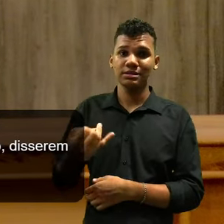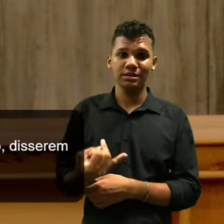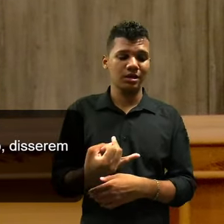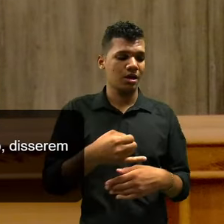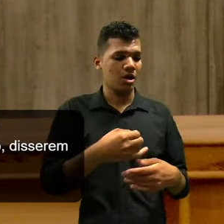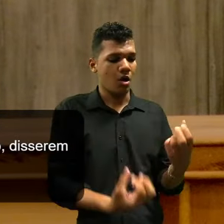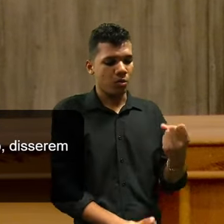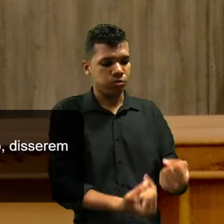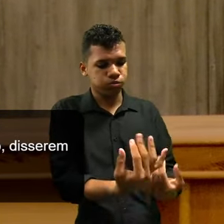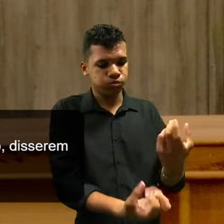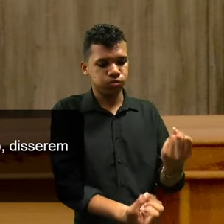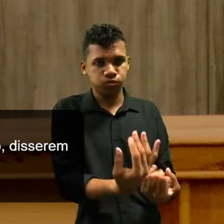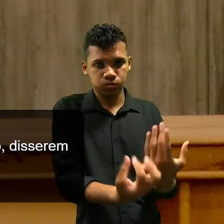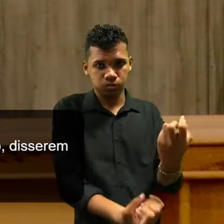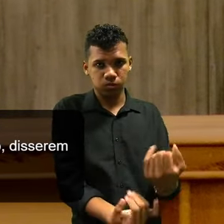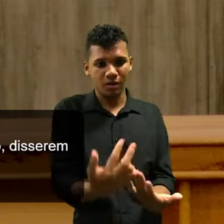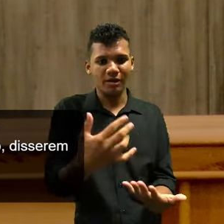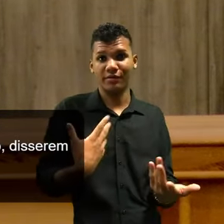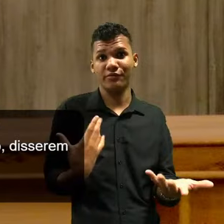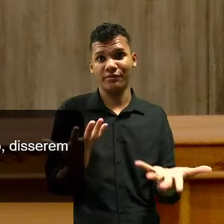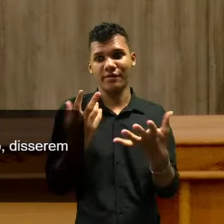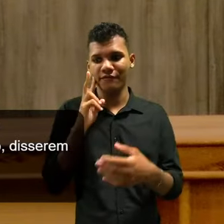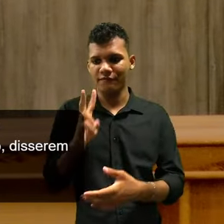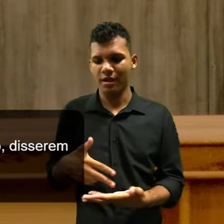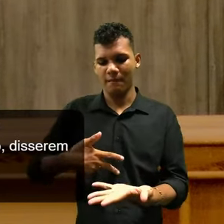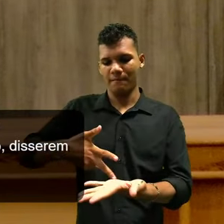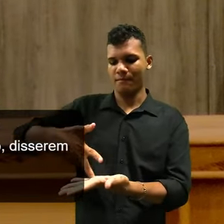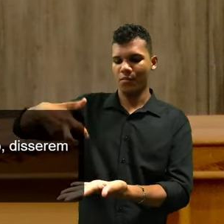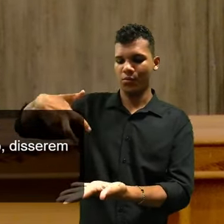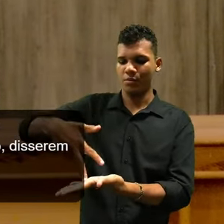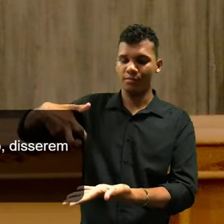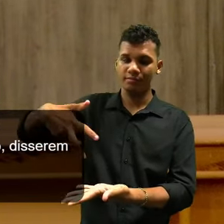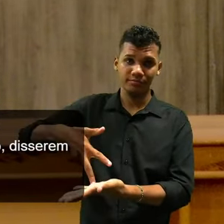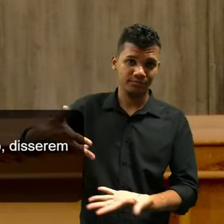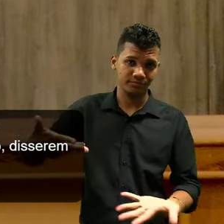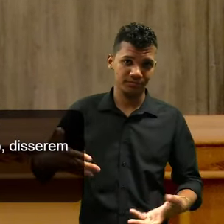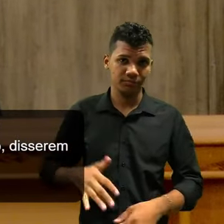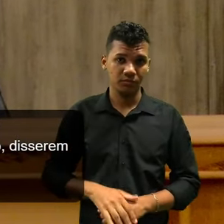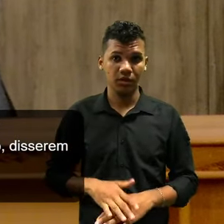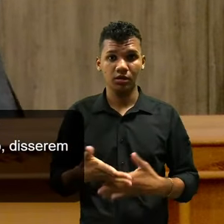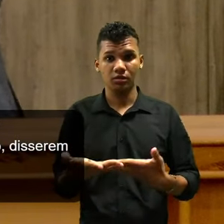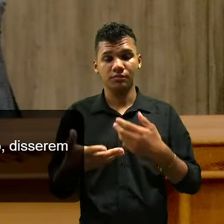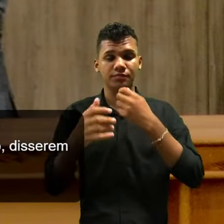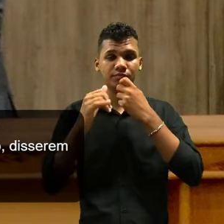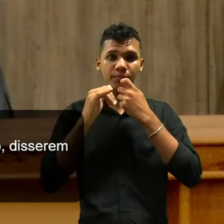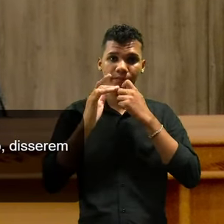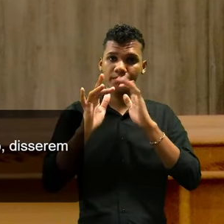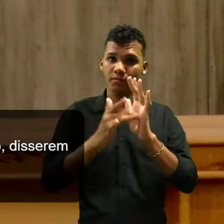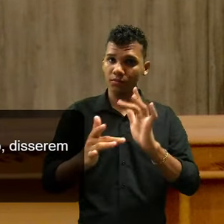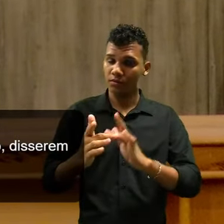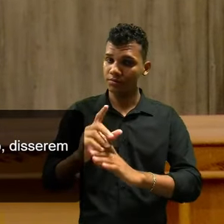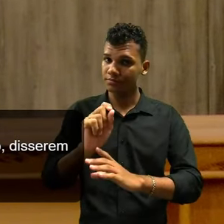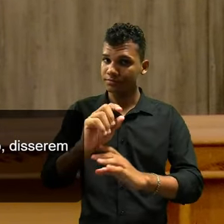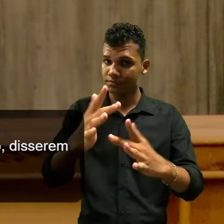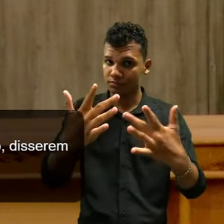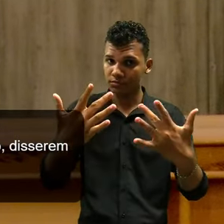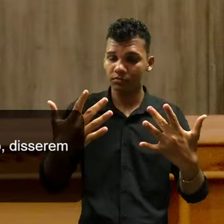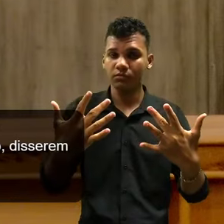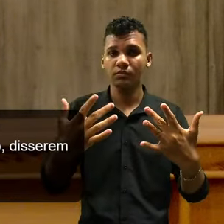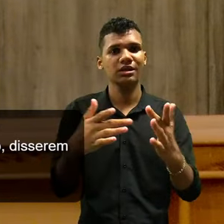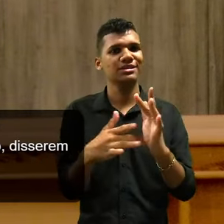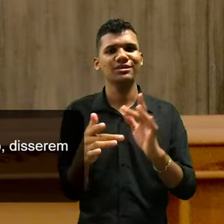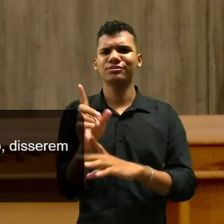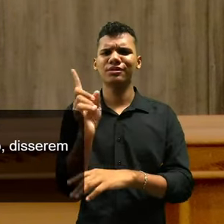de de fogo irmão Jesus olha para cá irmão Jesus não tá te